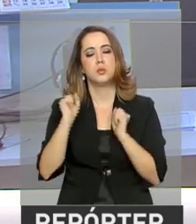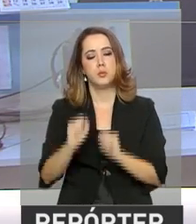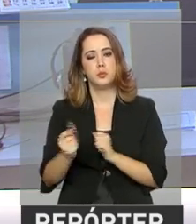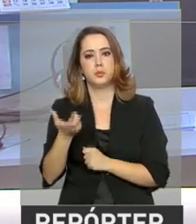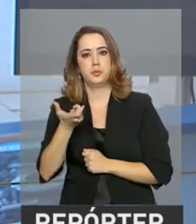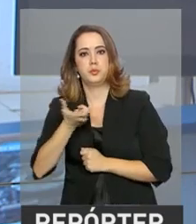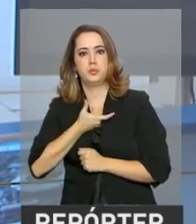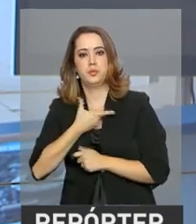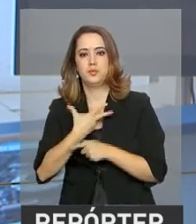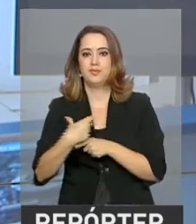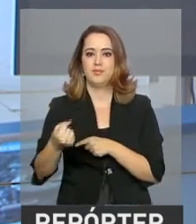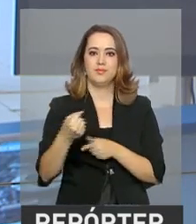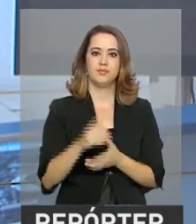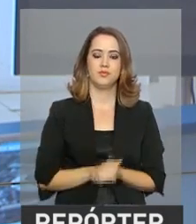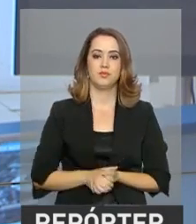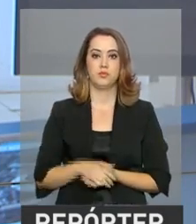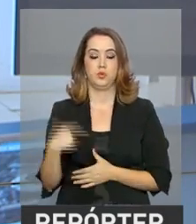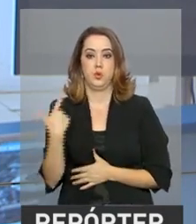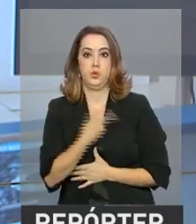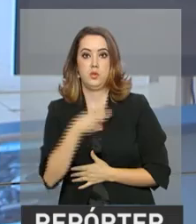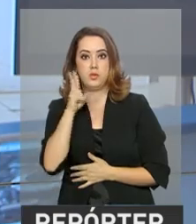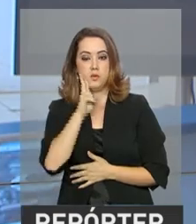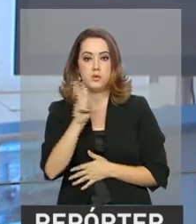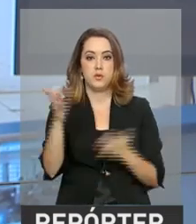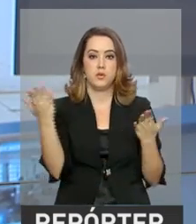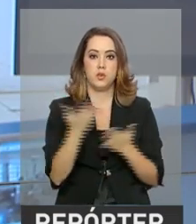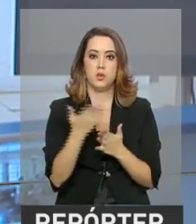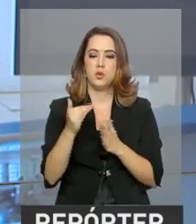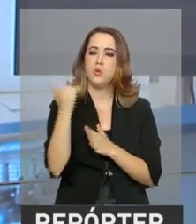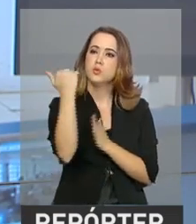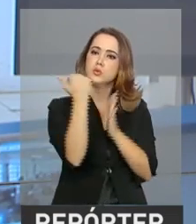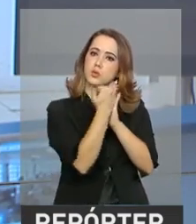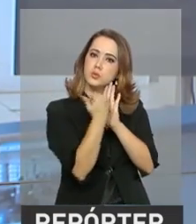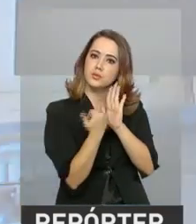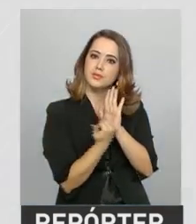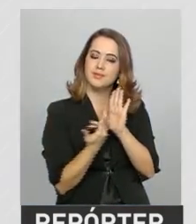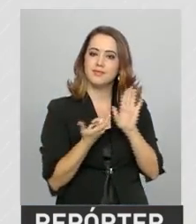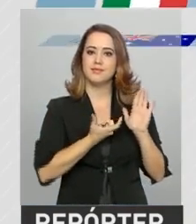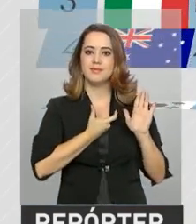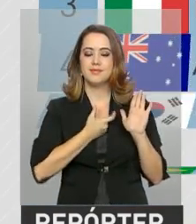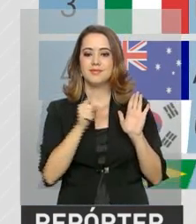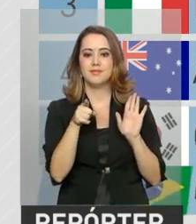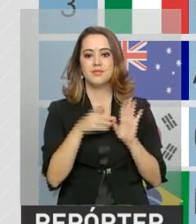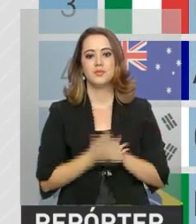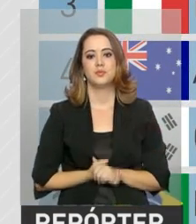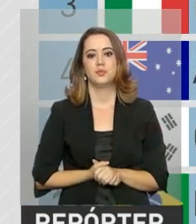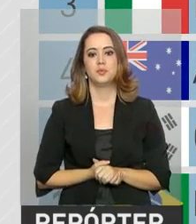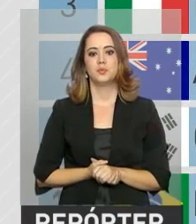medalhas. E vamos ver agora como está o quadro de medalhas.